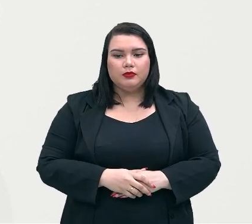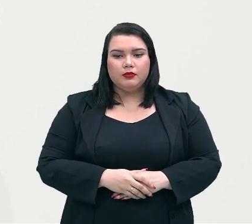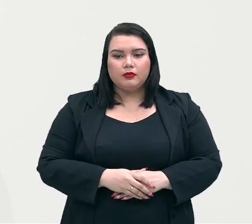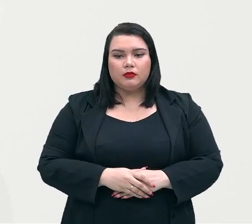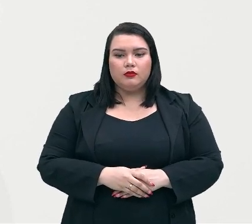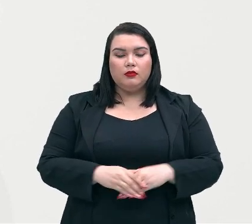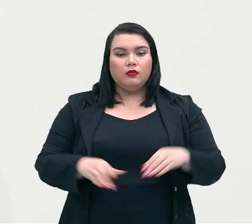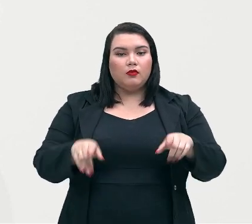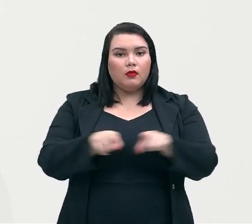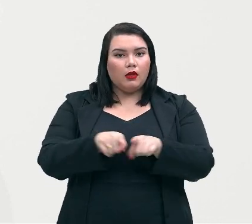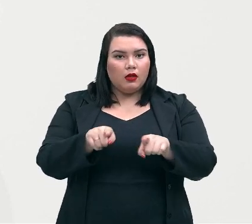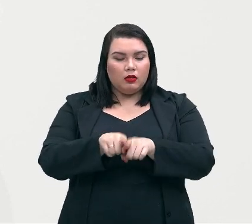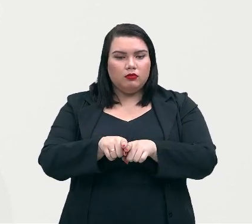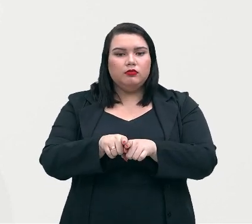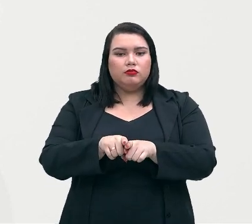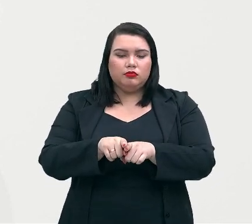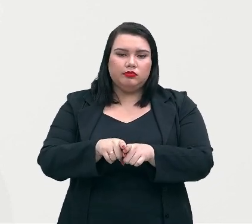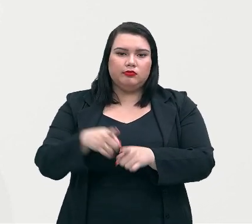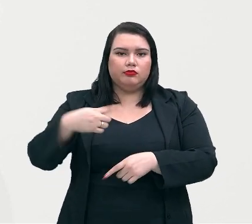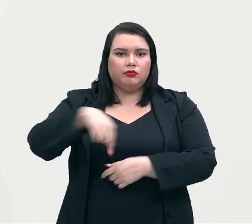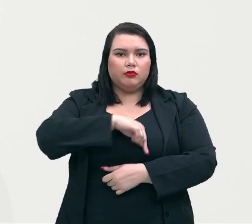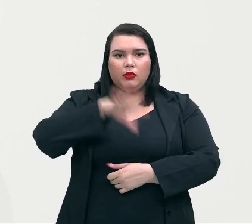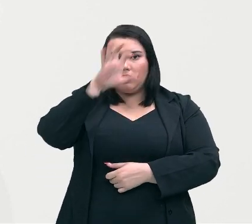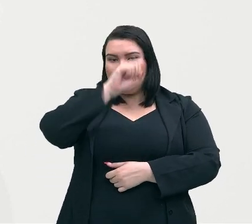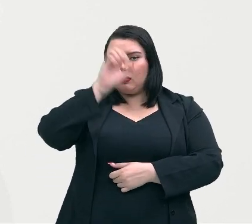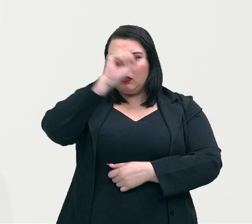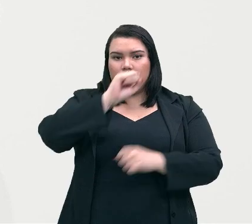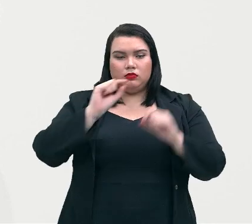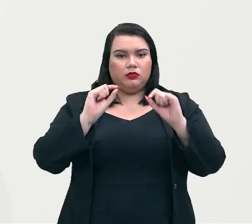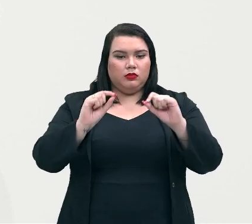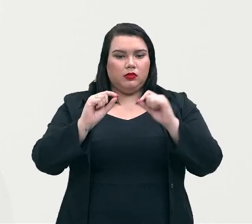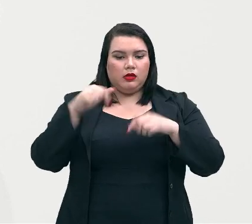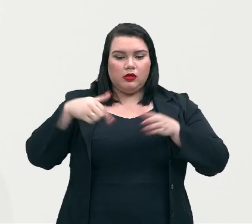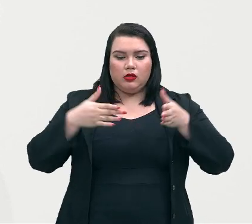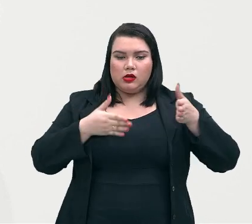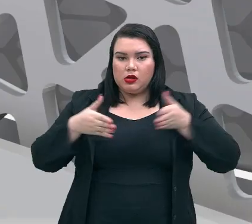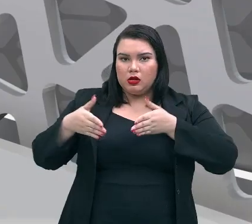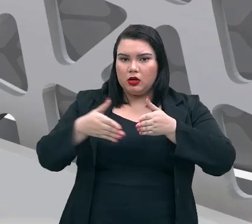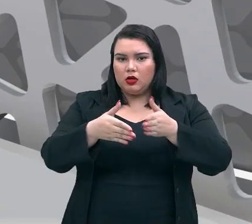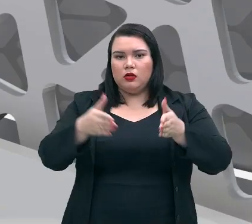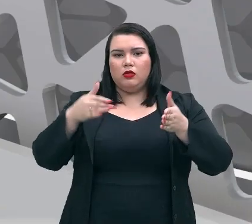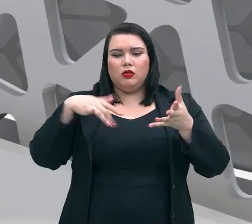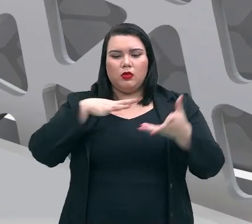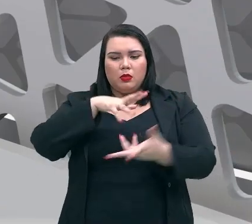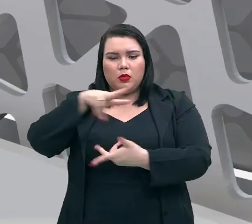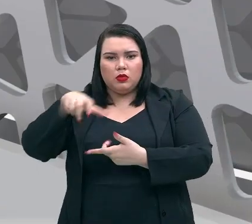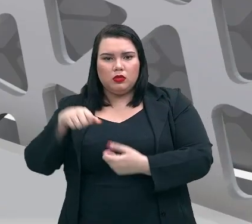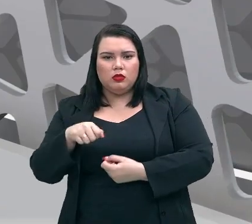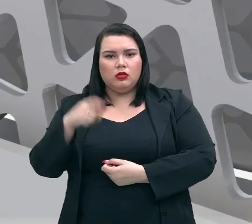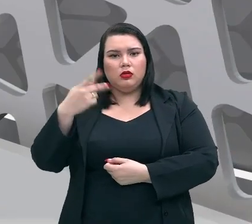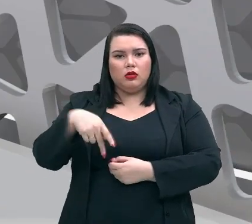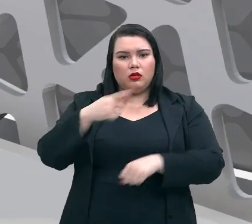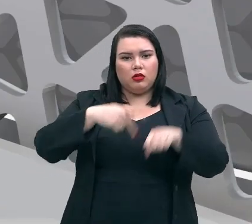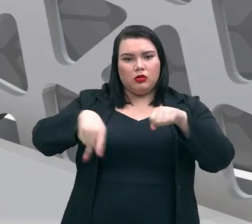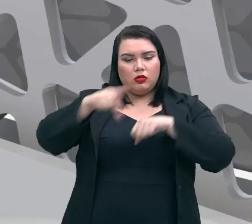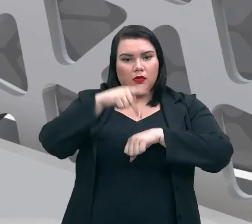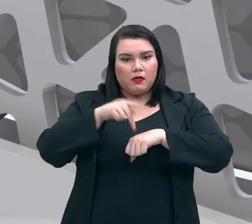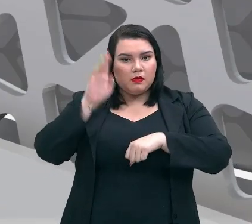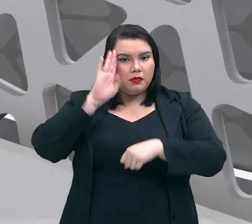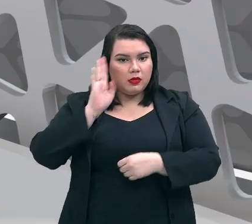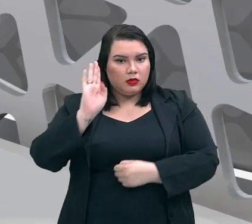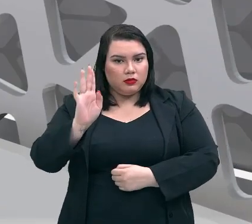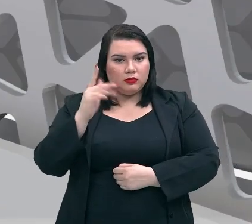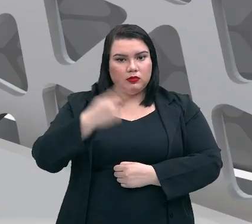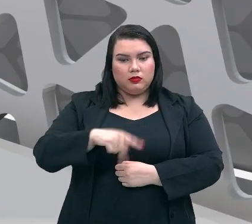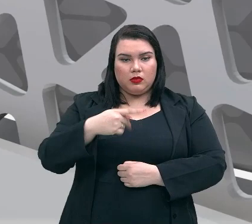E além disso, a gente observa que os rios que nós temos aí ao redor do nosso planeta, aqui no nosso país, principalmente